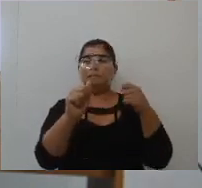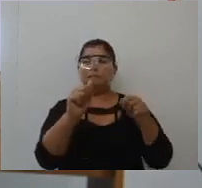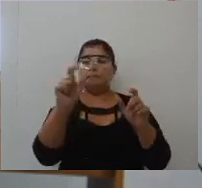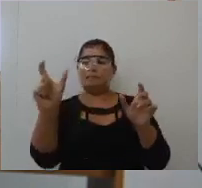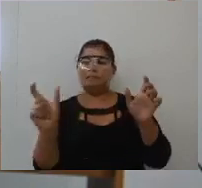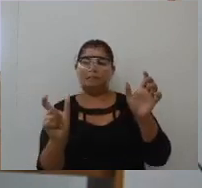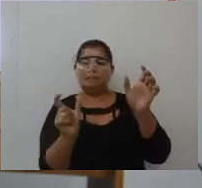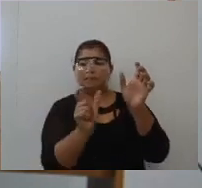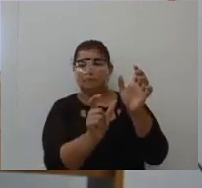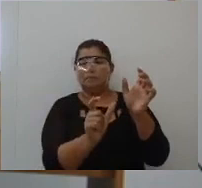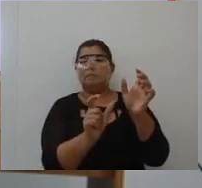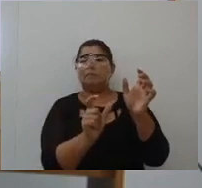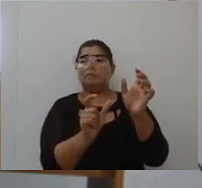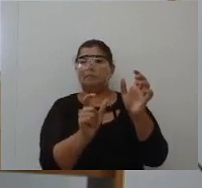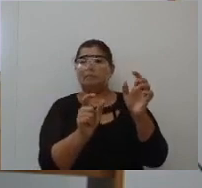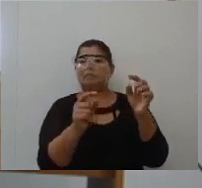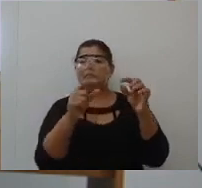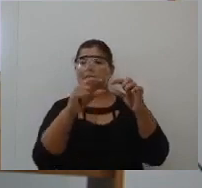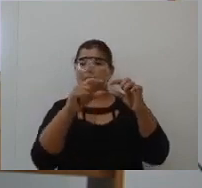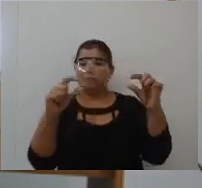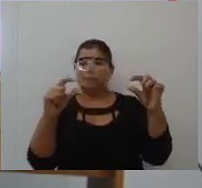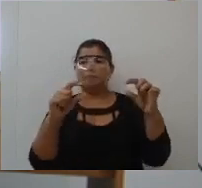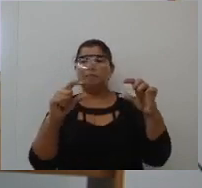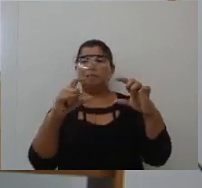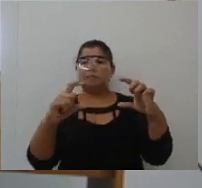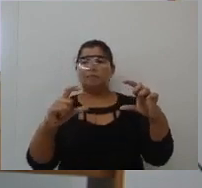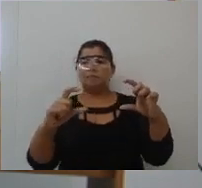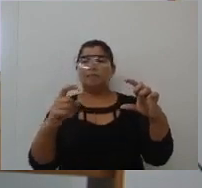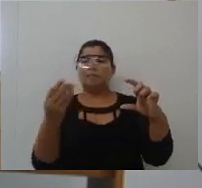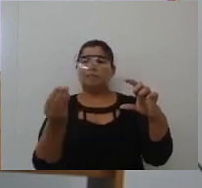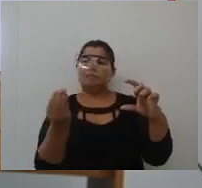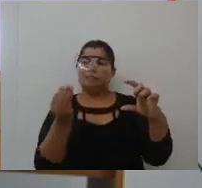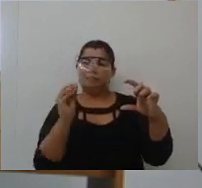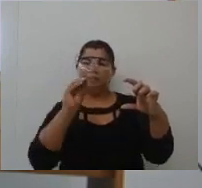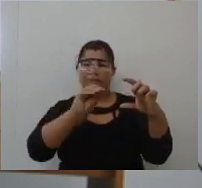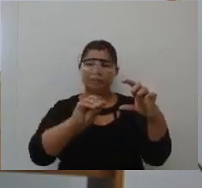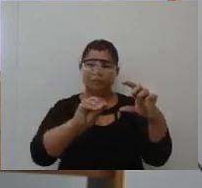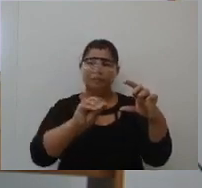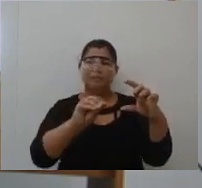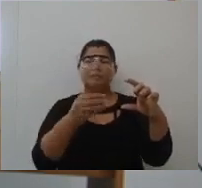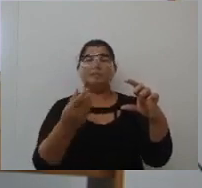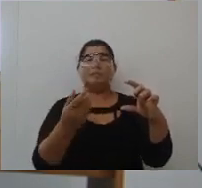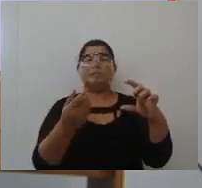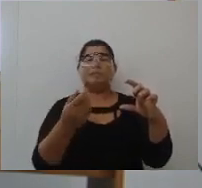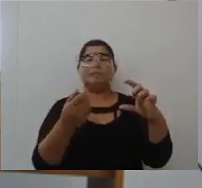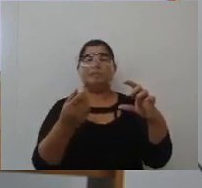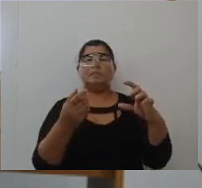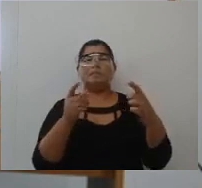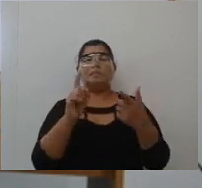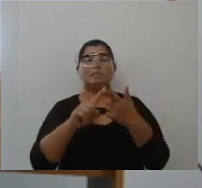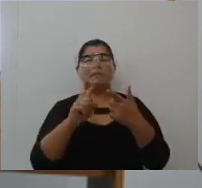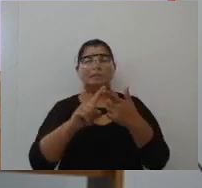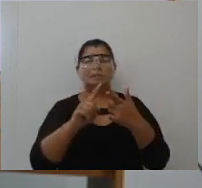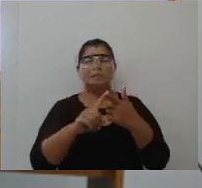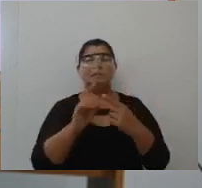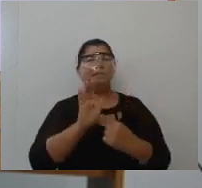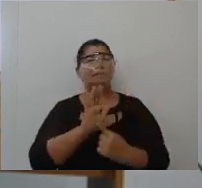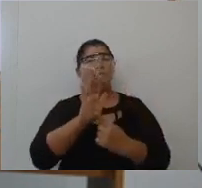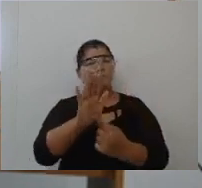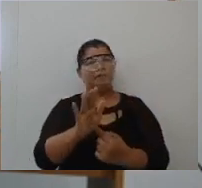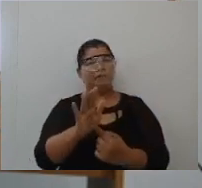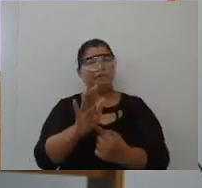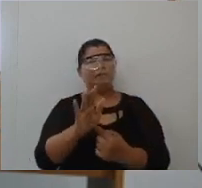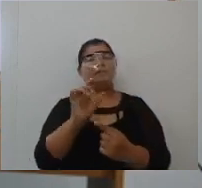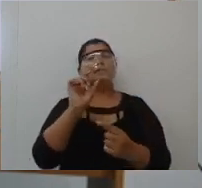agente interventor, a sua função social, né? Fazer com que a gente também, além disso, demonstre o que ele